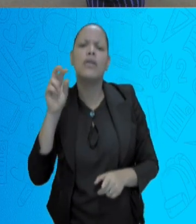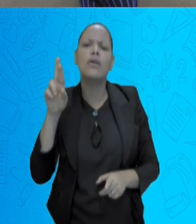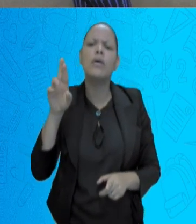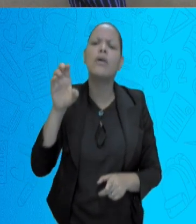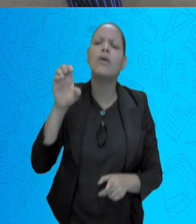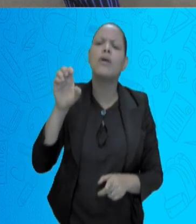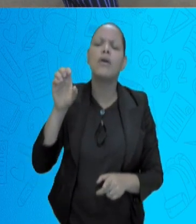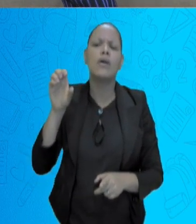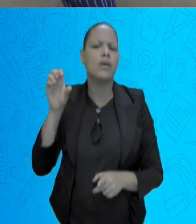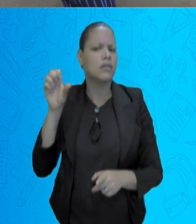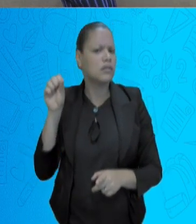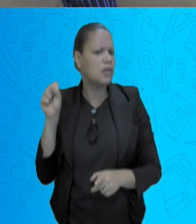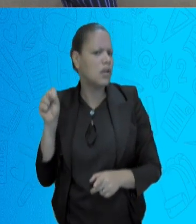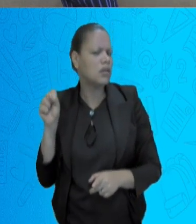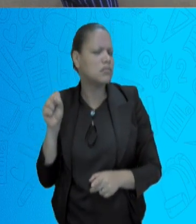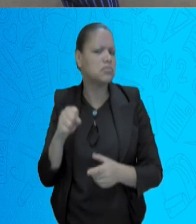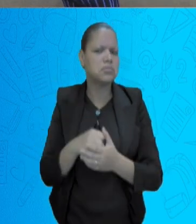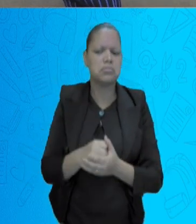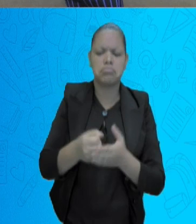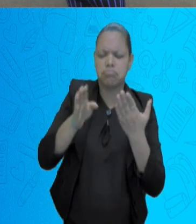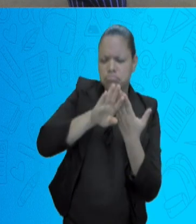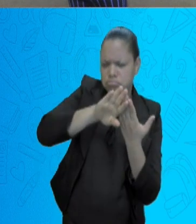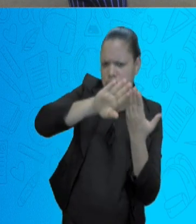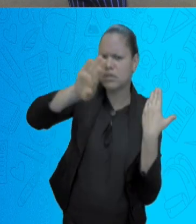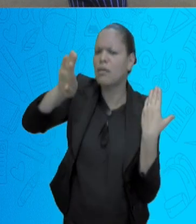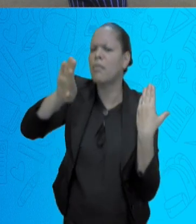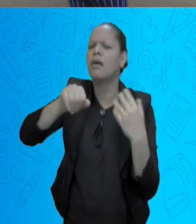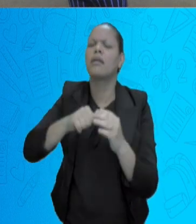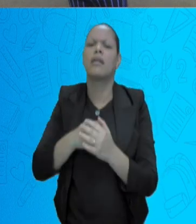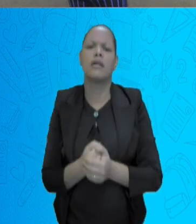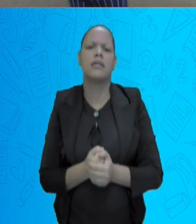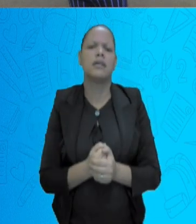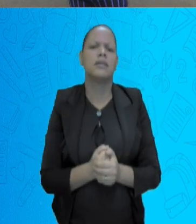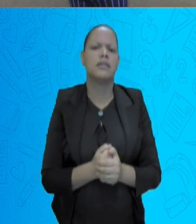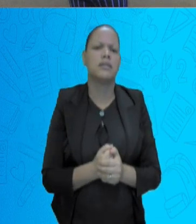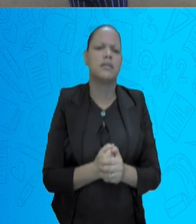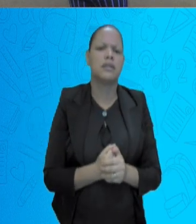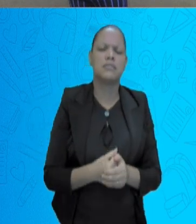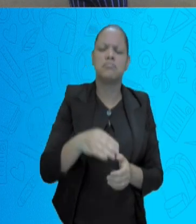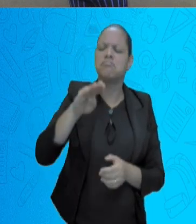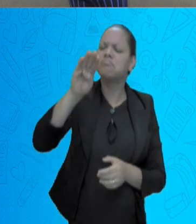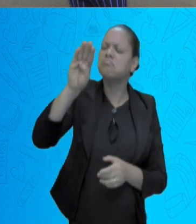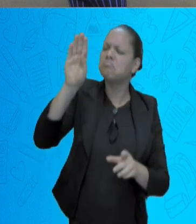Raptou. Sílabas separadas. Ó, brasileiro.